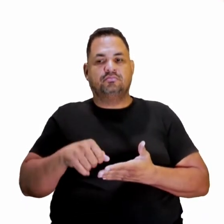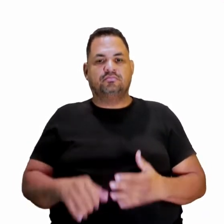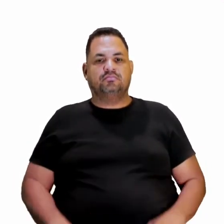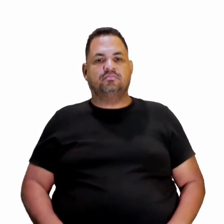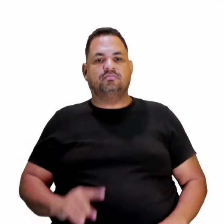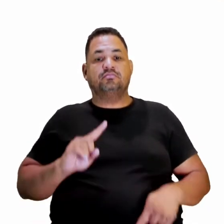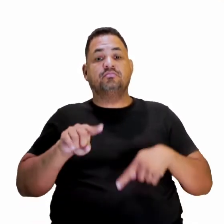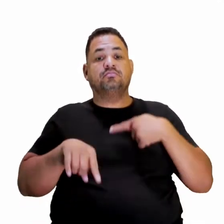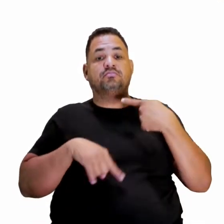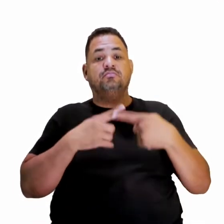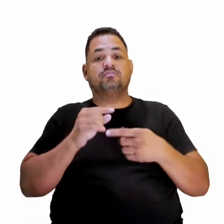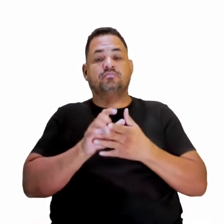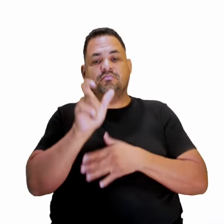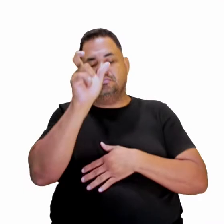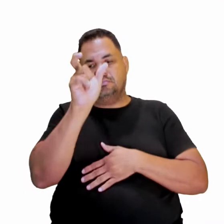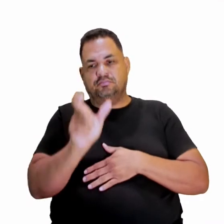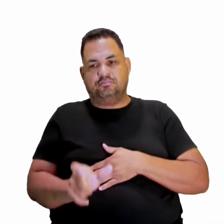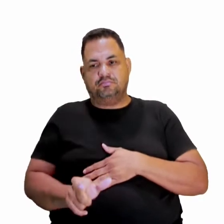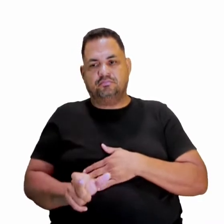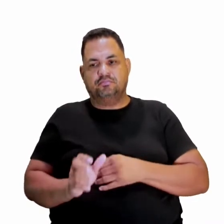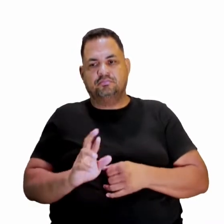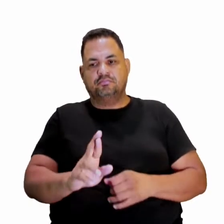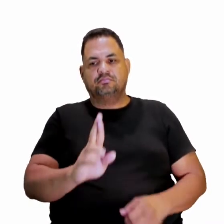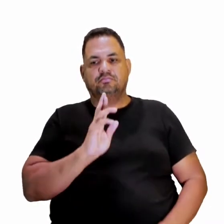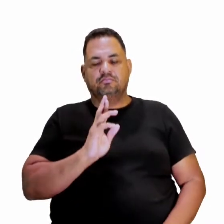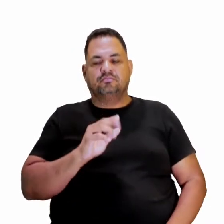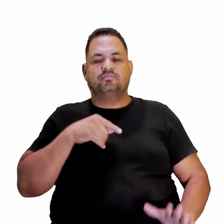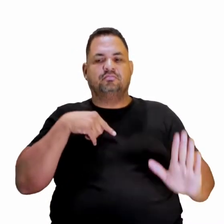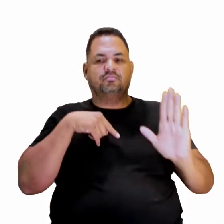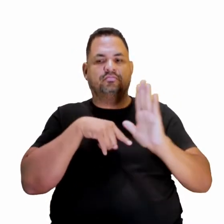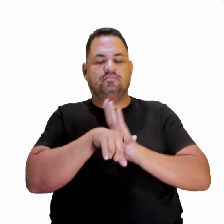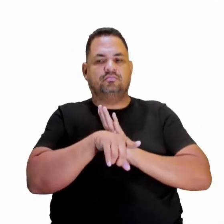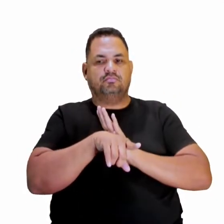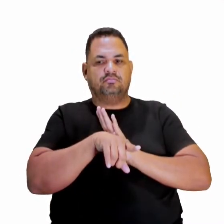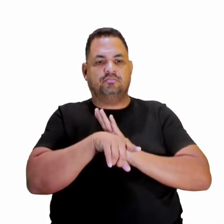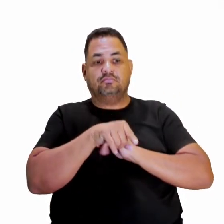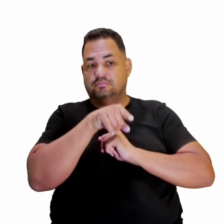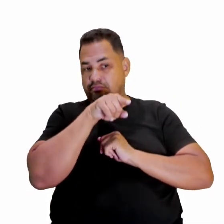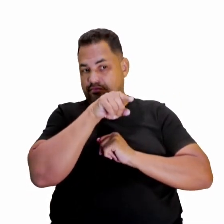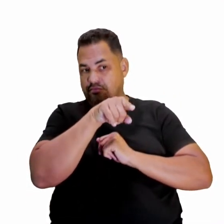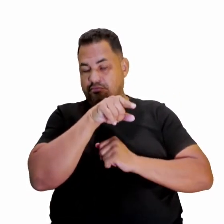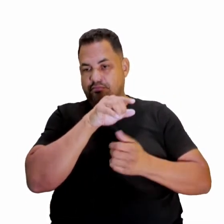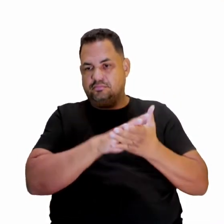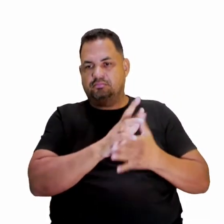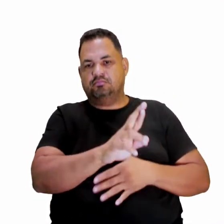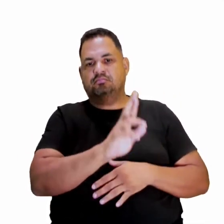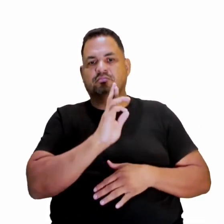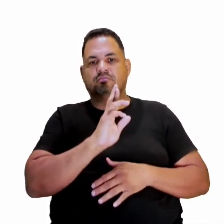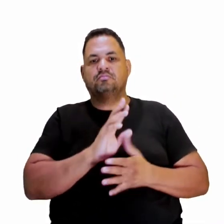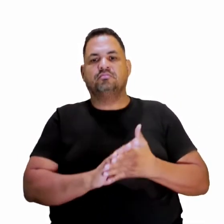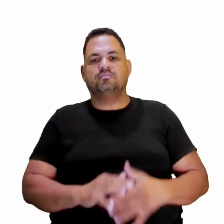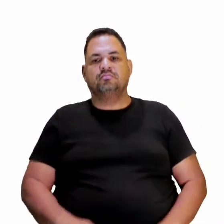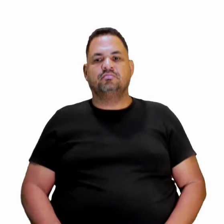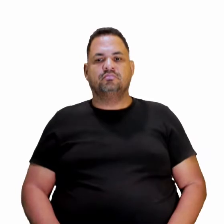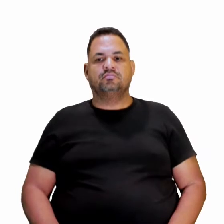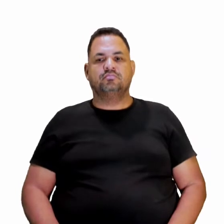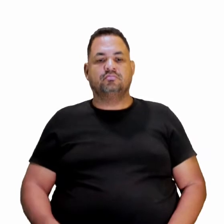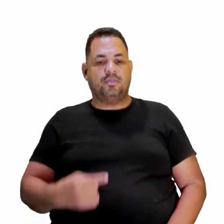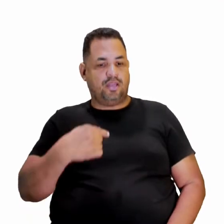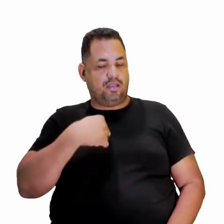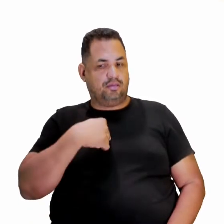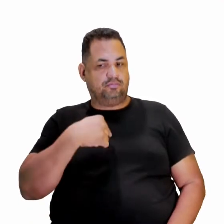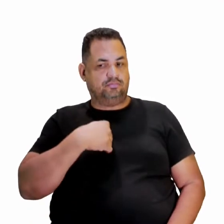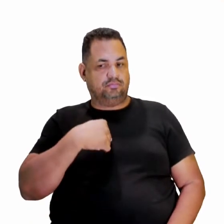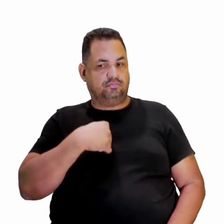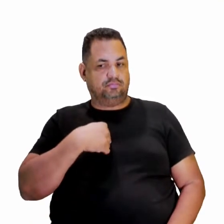vem depois é o sujeito da resposta. Se a pergunta é para você, você vai responder com eu.